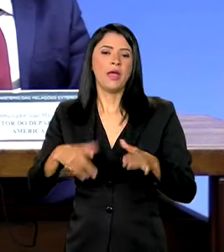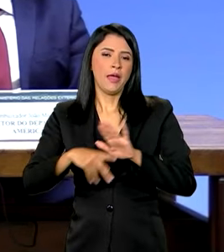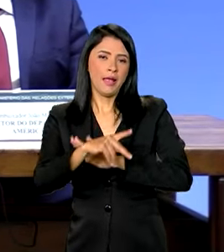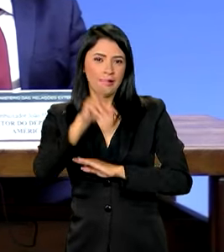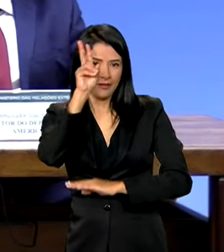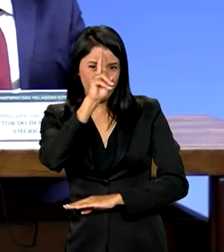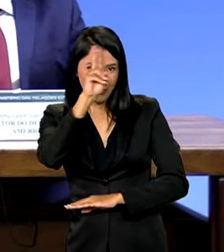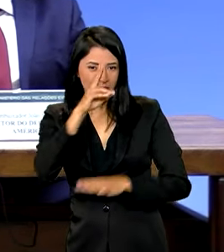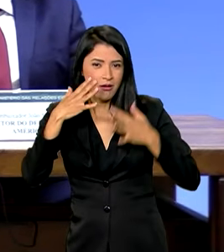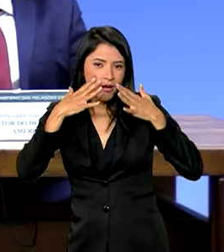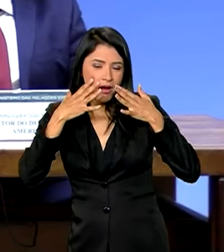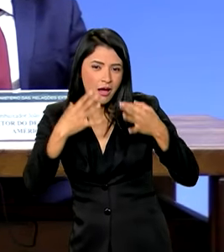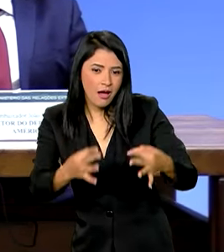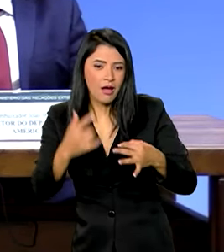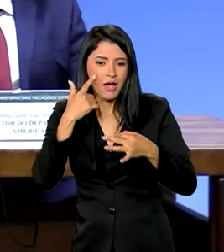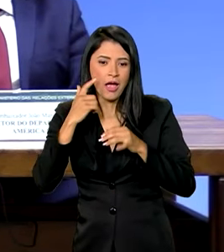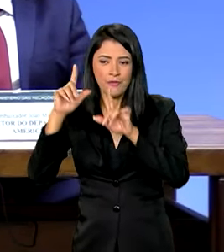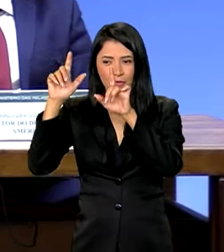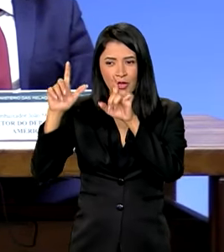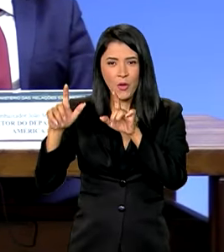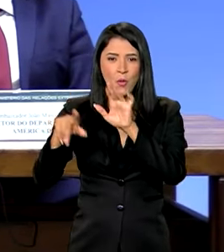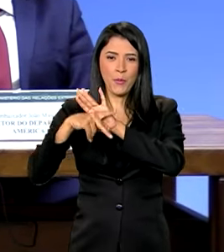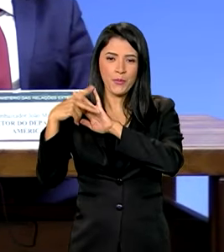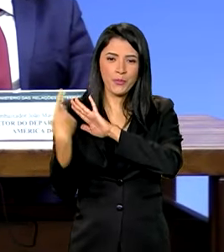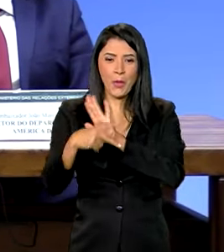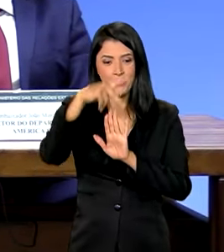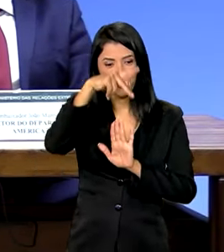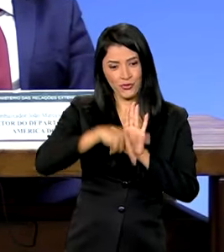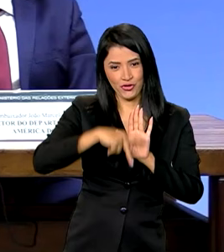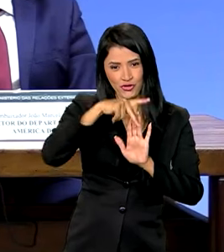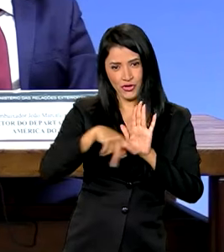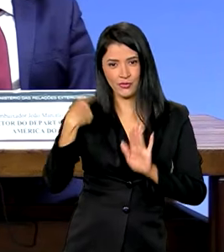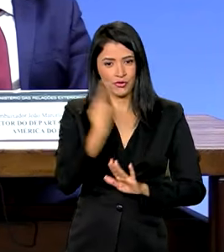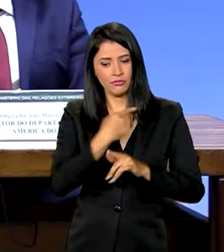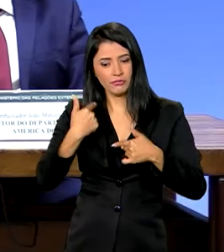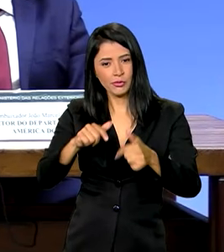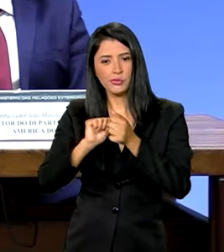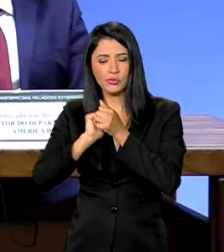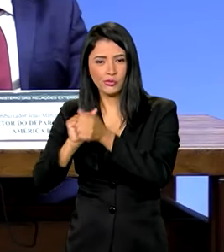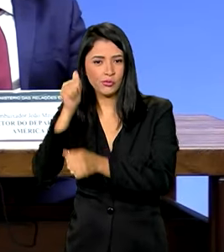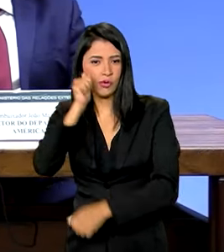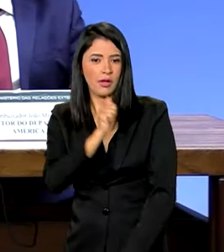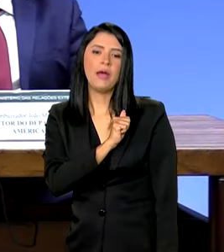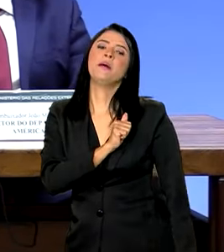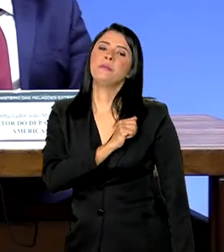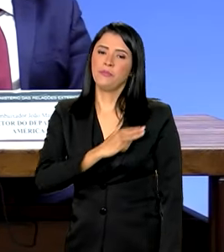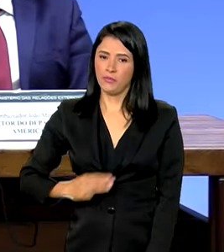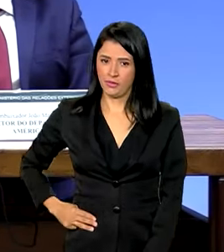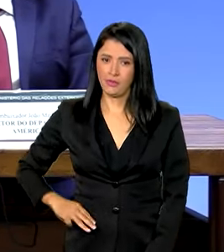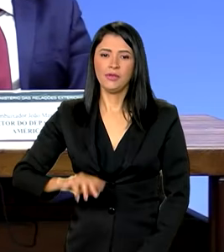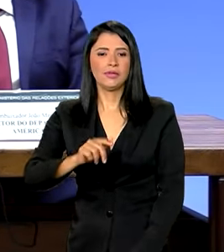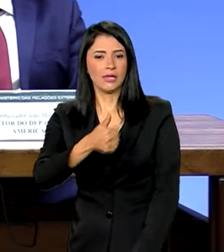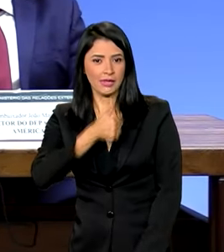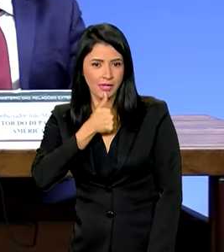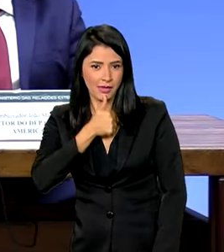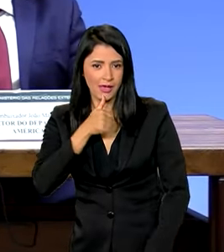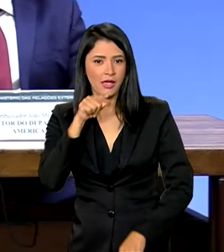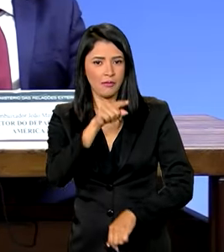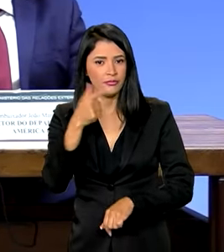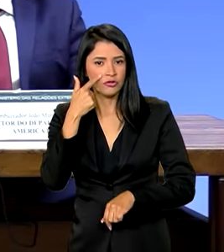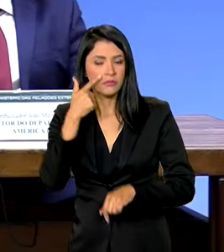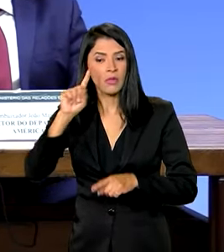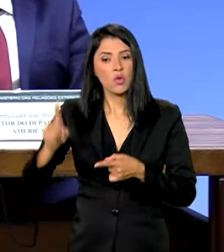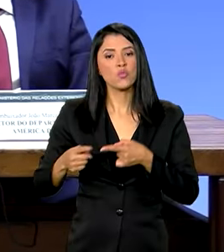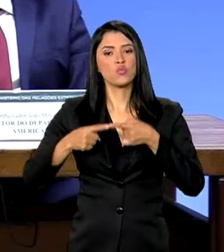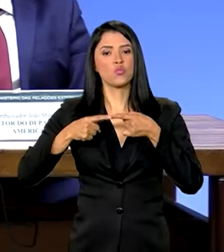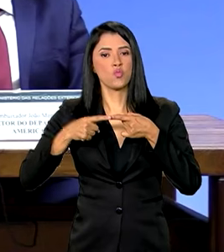sempre chamar a atenção das rotas de integração, projeto que nós estamos trabalhando junto com a ministra Tebet no âmbito do consenso, mas que